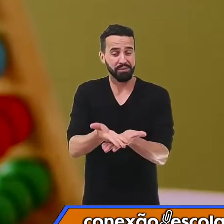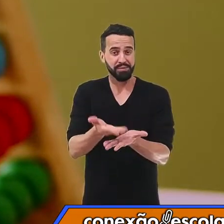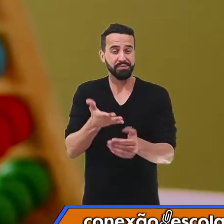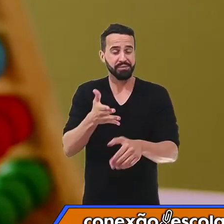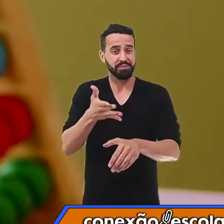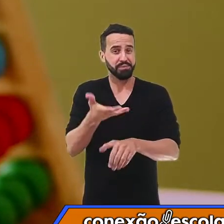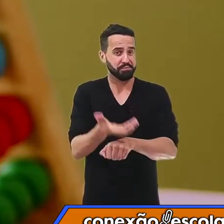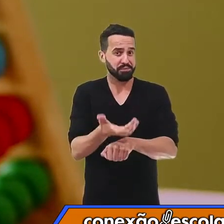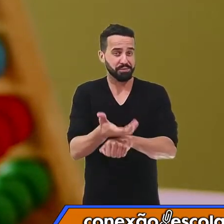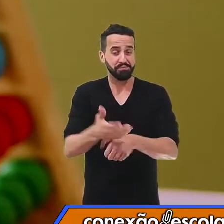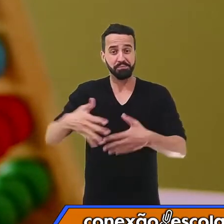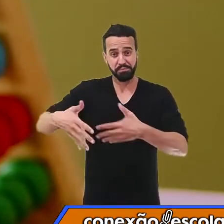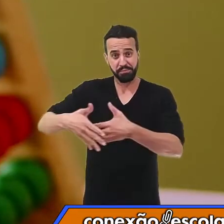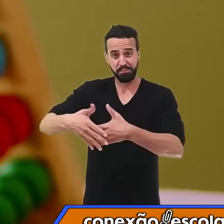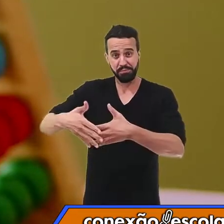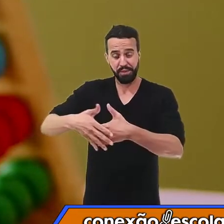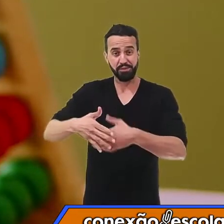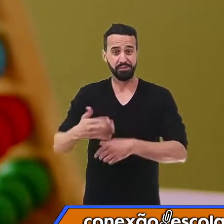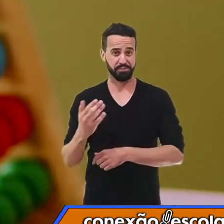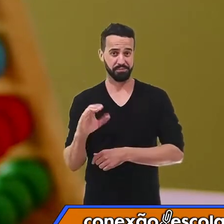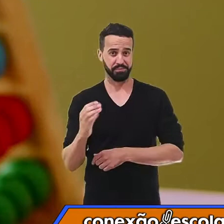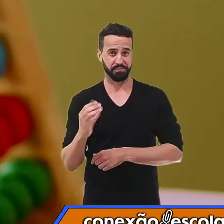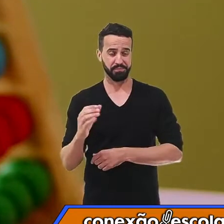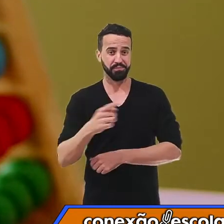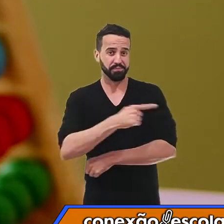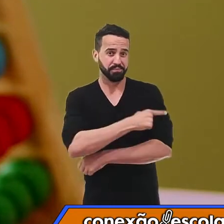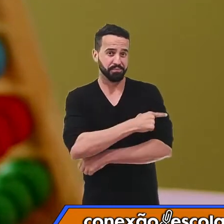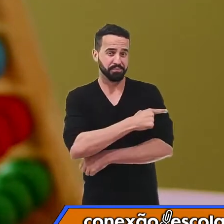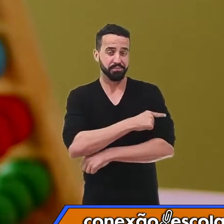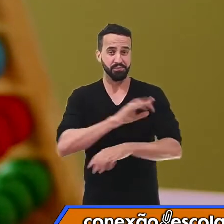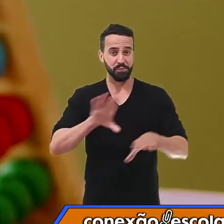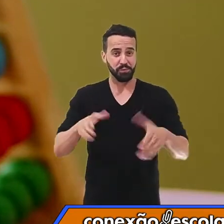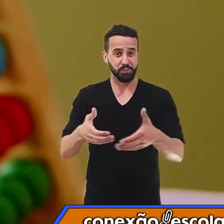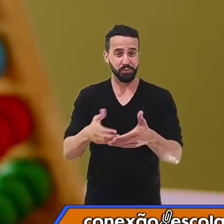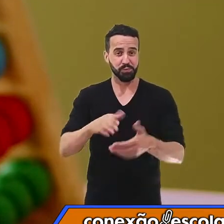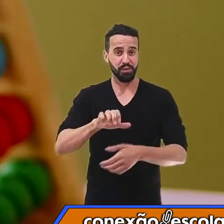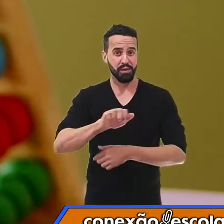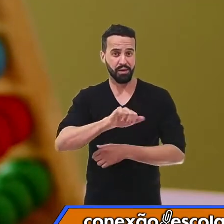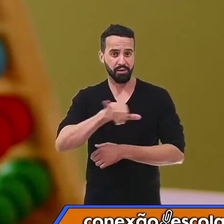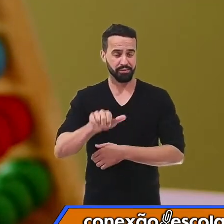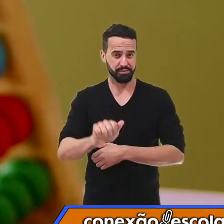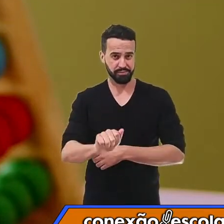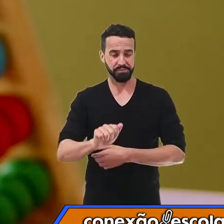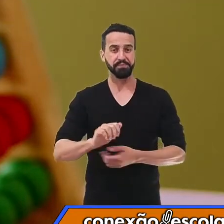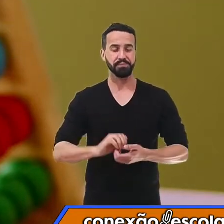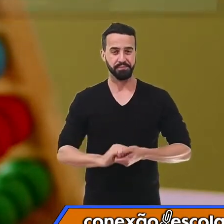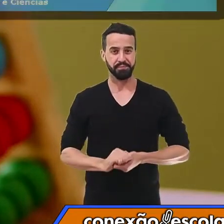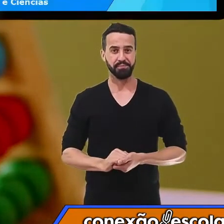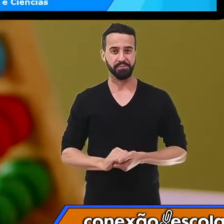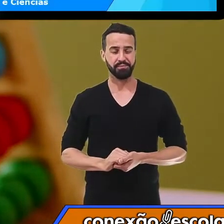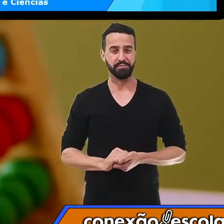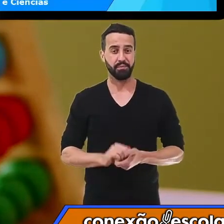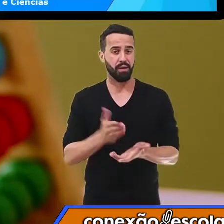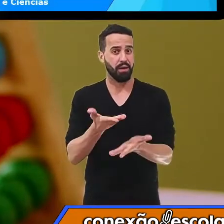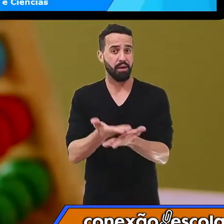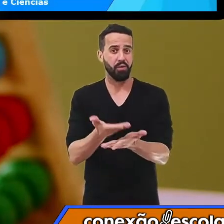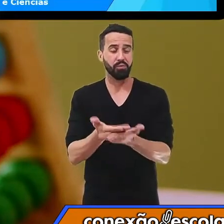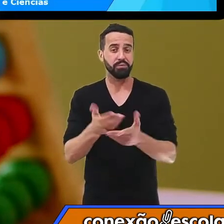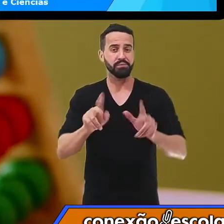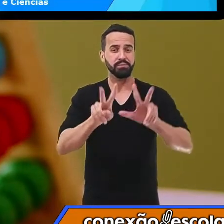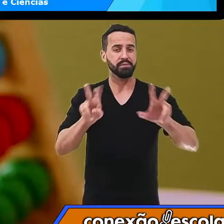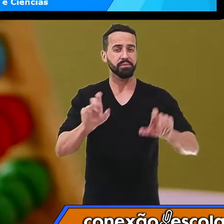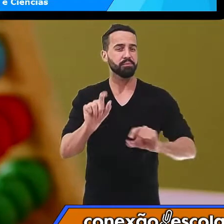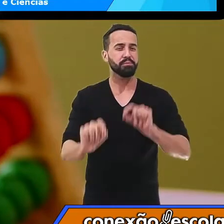Matemática Integrada às Ciências para as primeiras séries da EAJA. O tema da nossa aula de